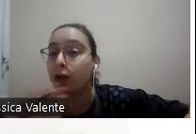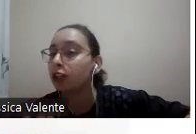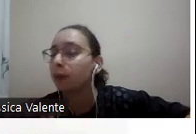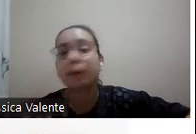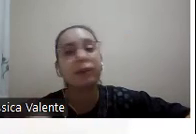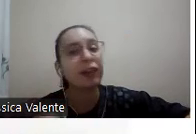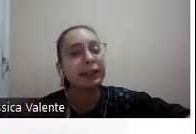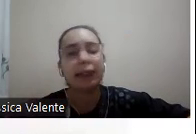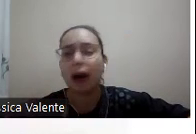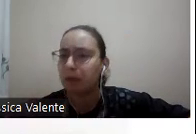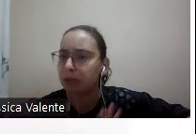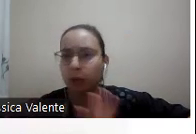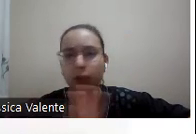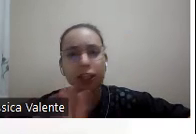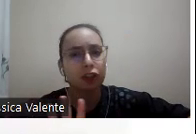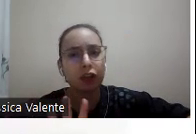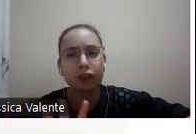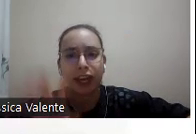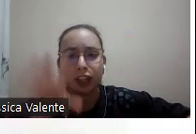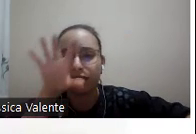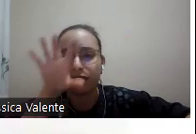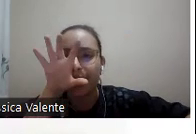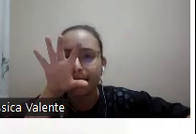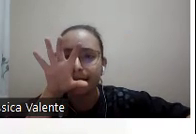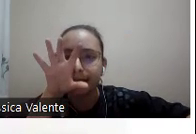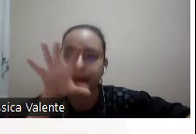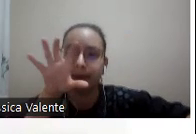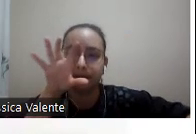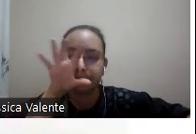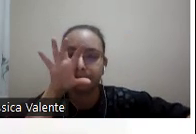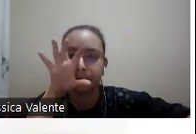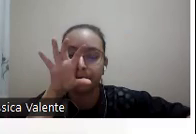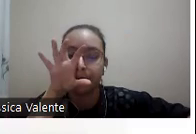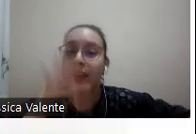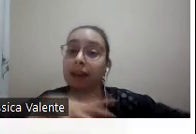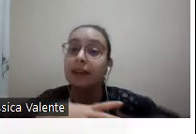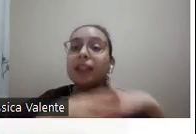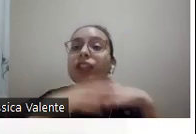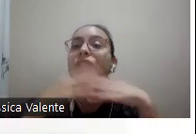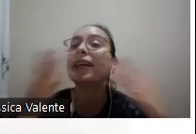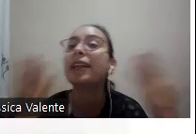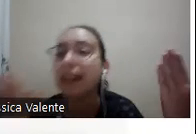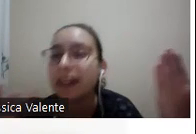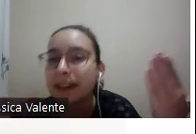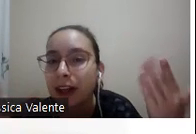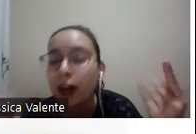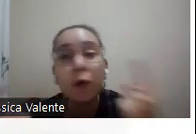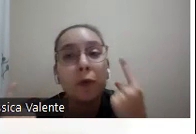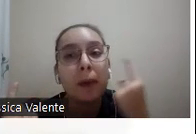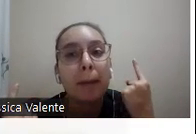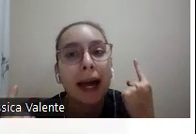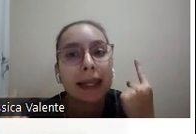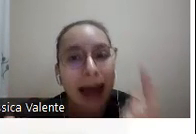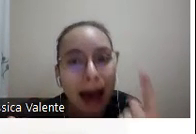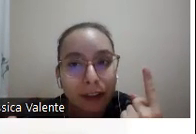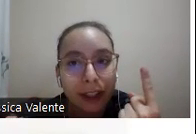Aí em Curitiba eu também falo assim, não, nenhum desses 2 verde. Verde é assim. Então a gente tem aqui